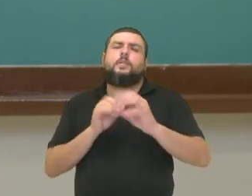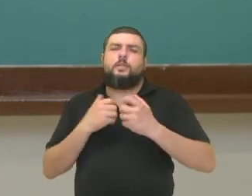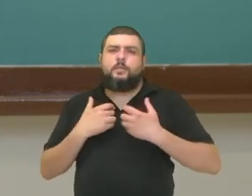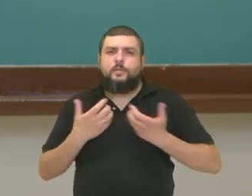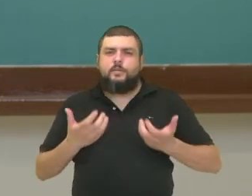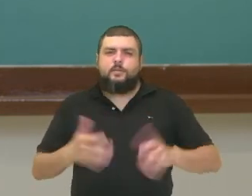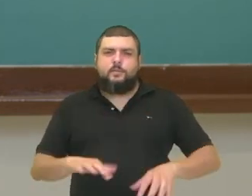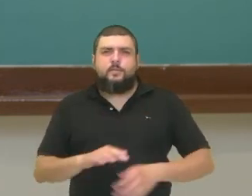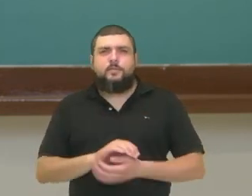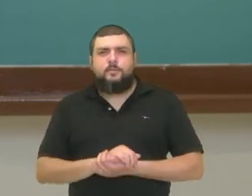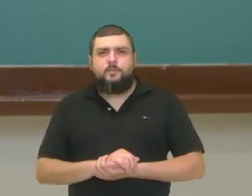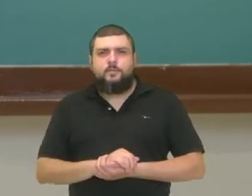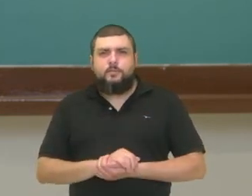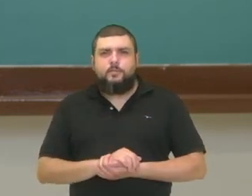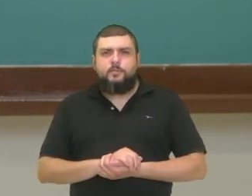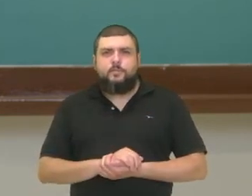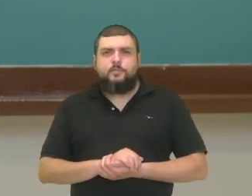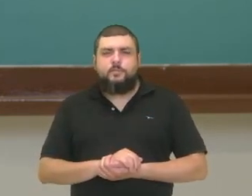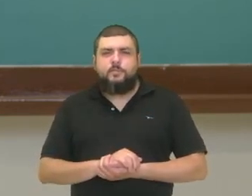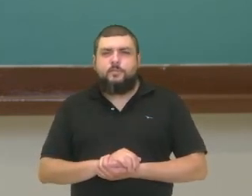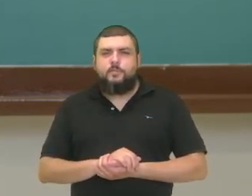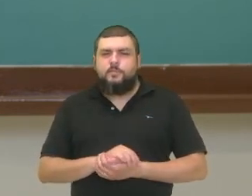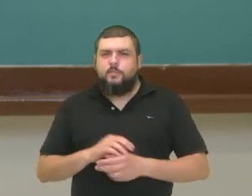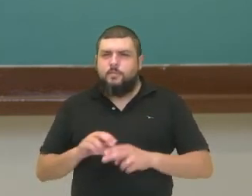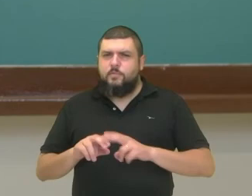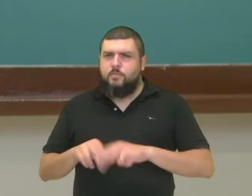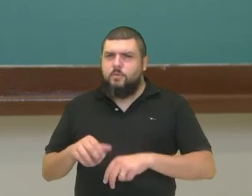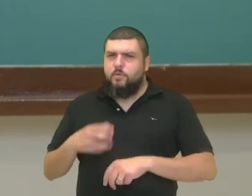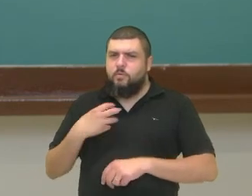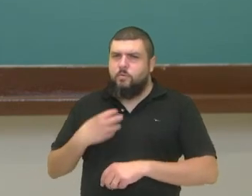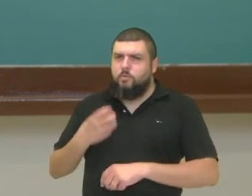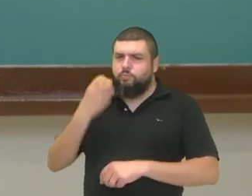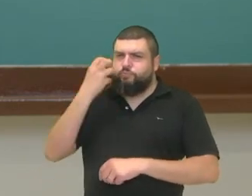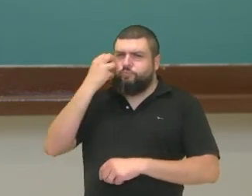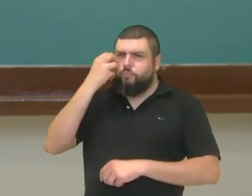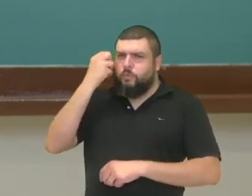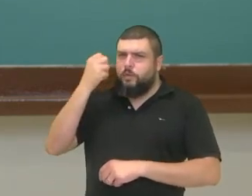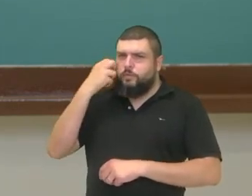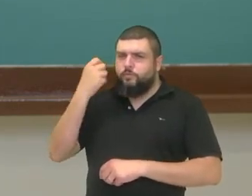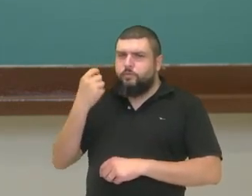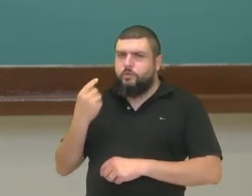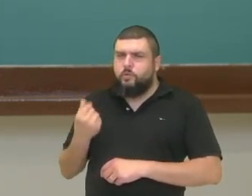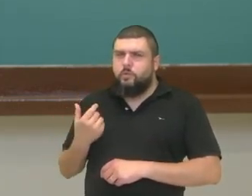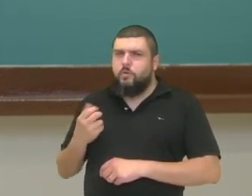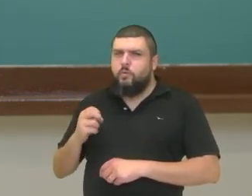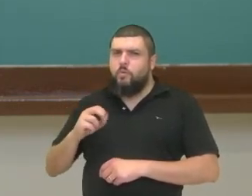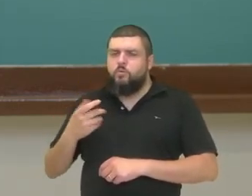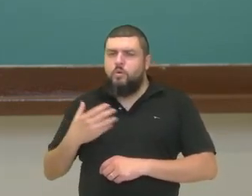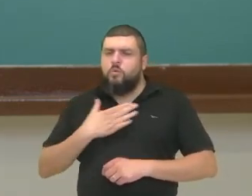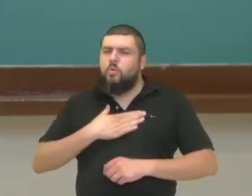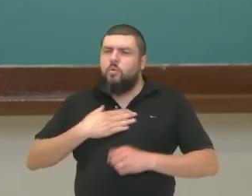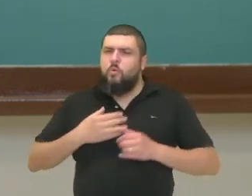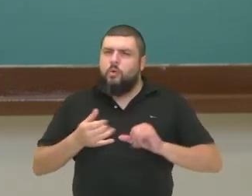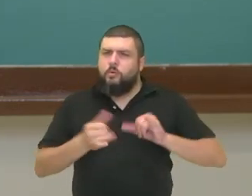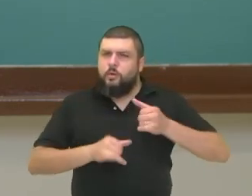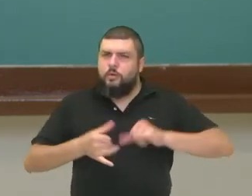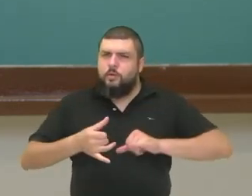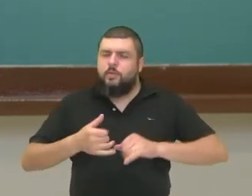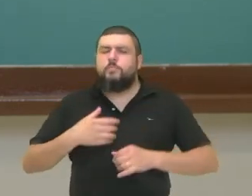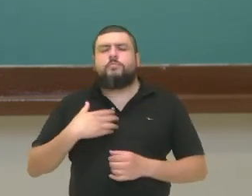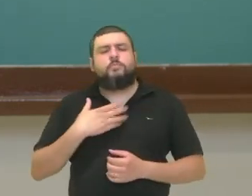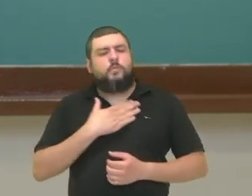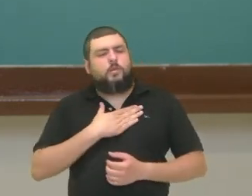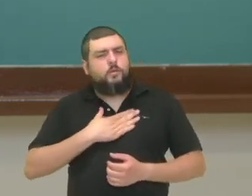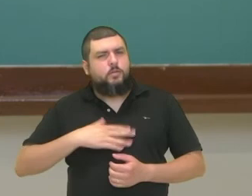Professor, o senhor fala isso por causa do dinheiro que o senhor está ganhando aí ou porque o senhor realmente gosta de trabalhar com a química? Eu amo trabalhar